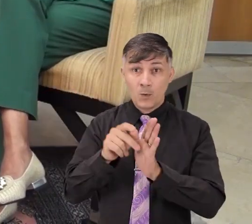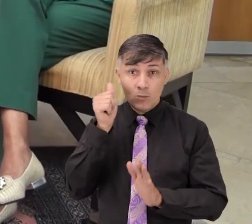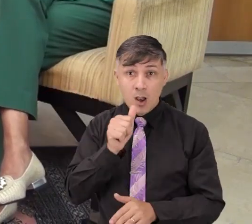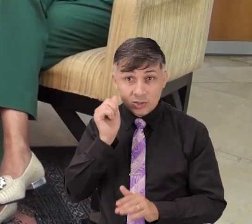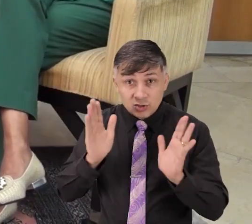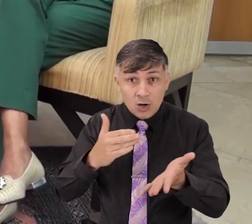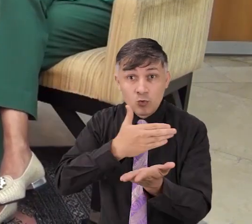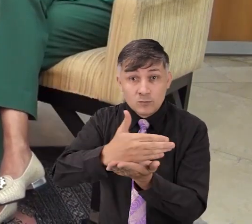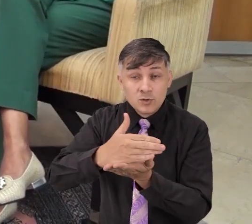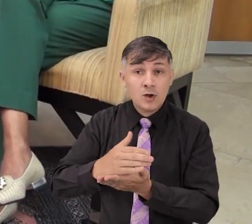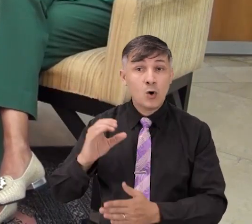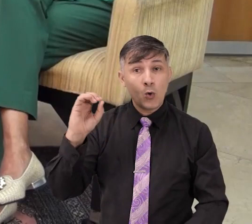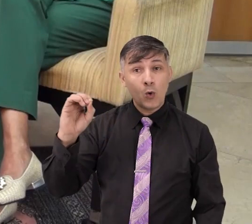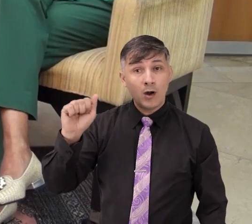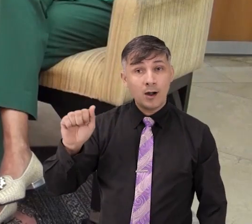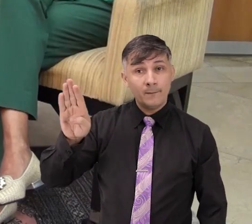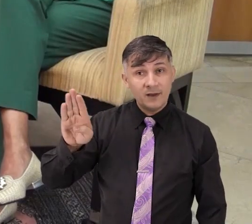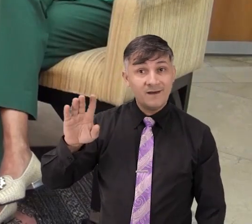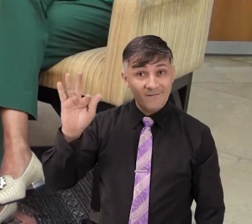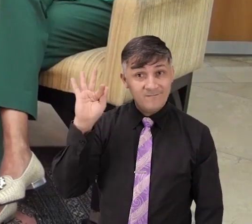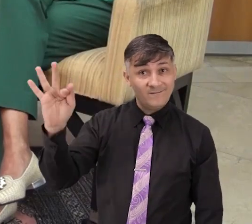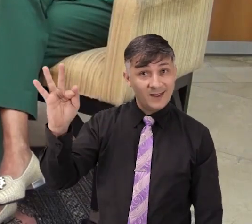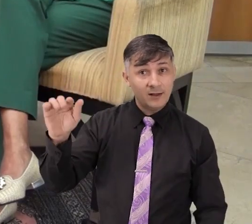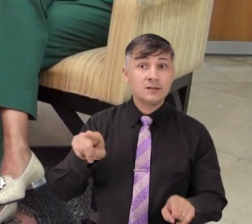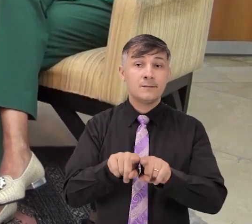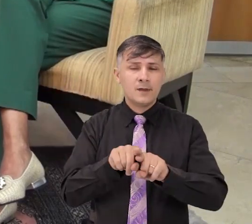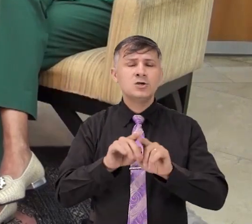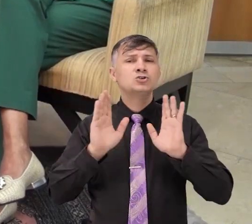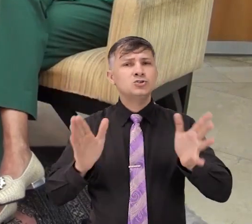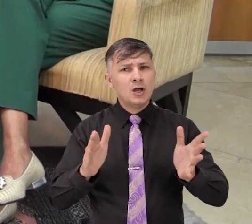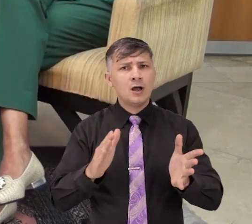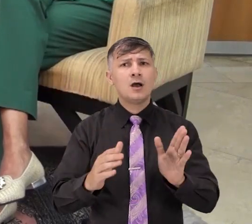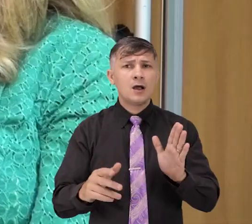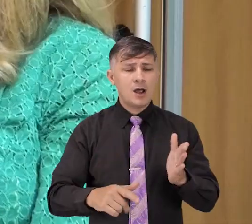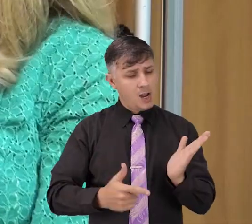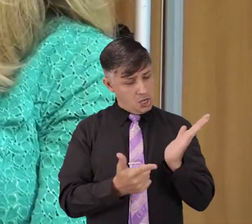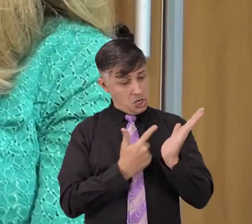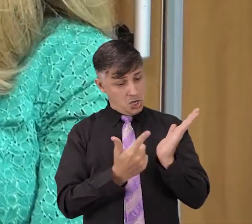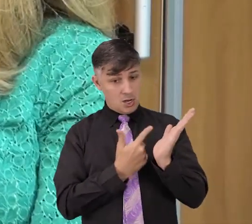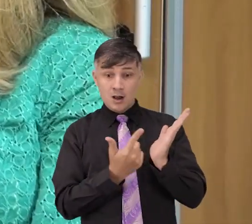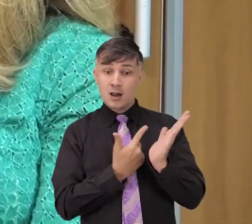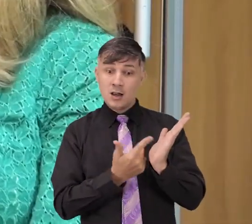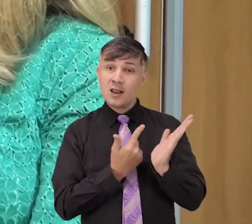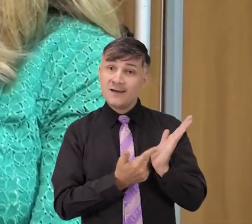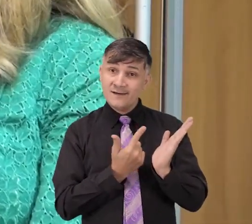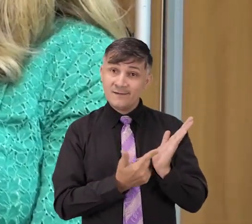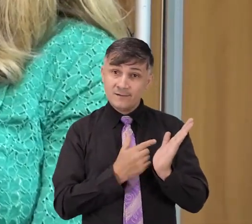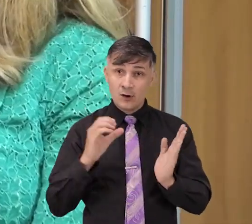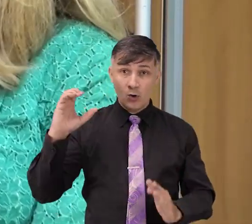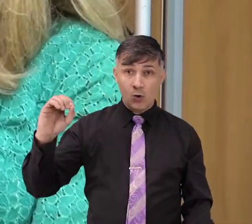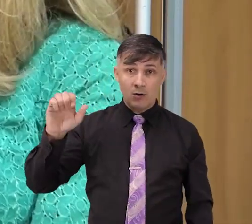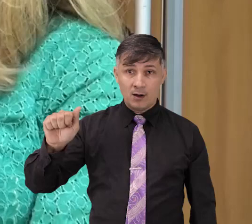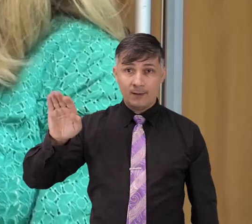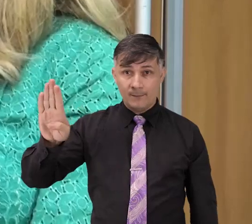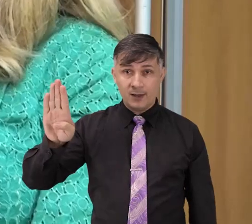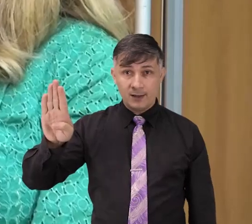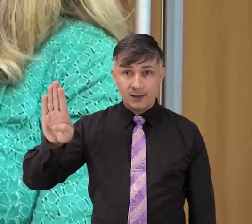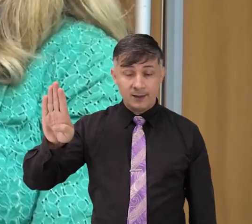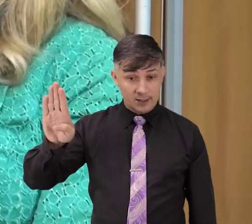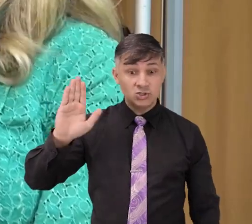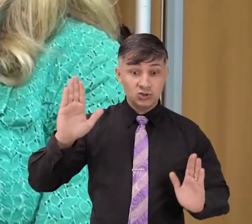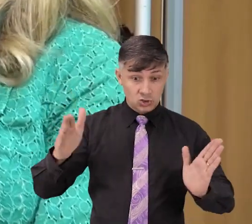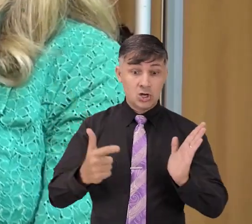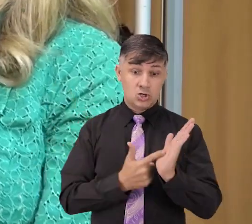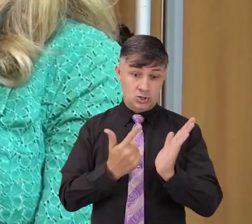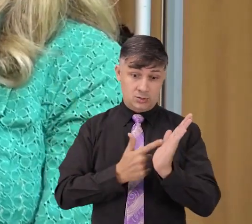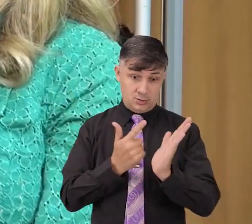Começou pela OAB Federal e tem o vademécum da mulher. Foi lançada uma cartilha, né, pela OAB e eu